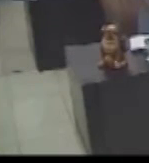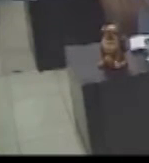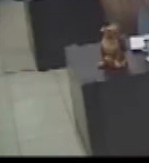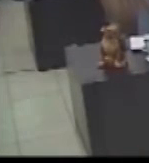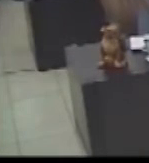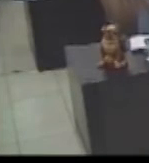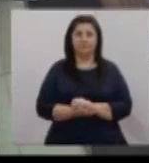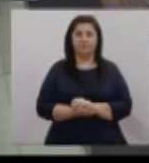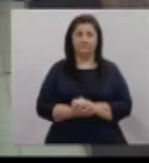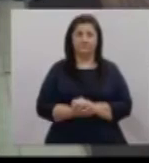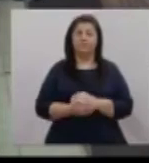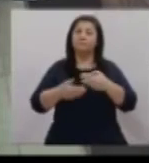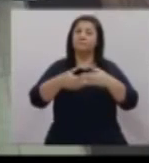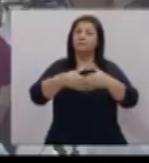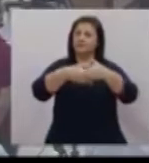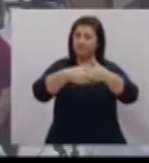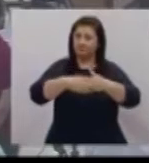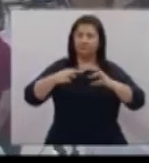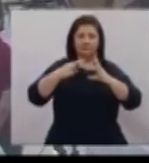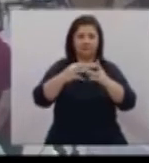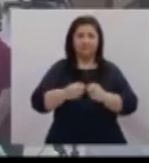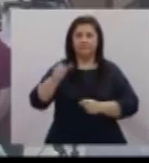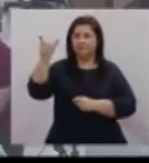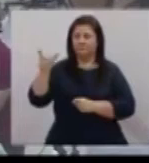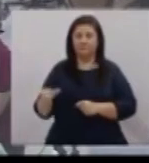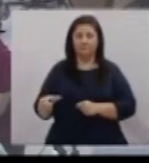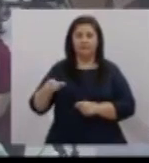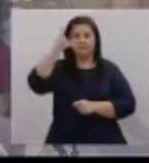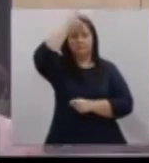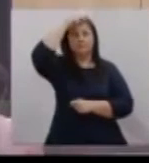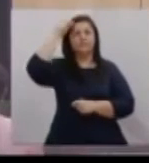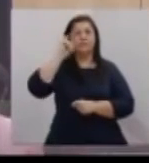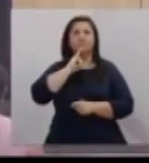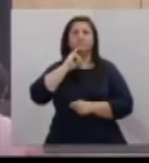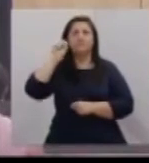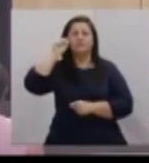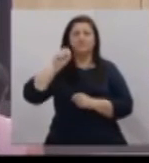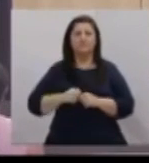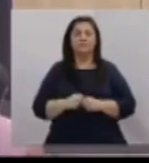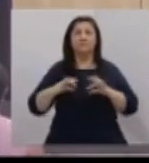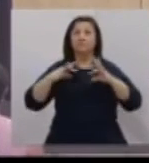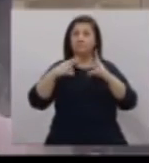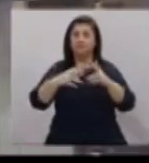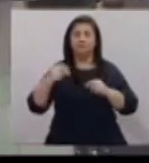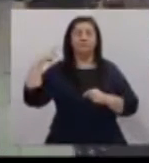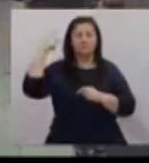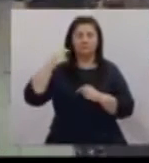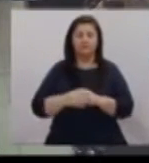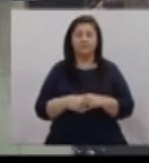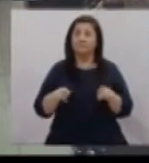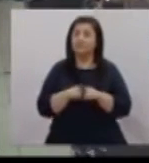Quero cumprimentar a todos, cumprimentar o senhor prefeito municipal, doutor Isaías Santana, todos os vereadores e vereadoras, os homenageados